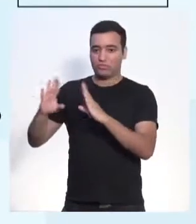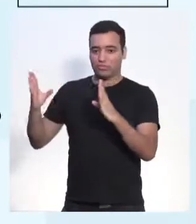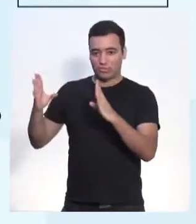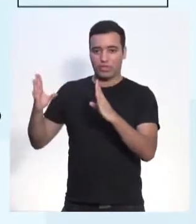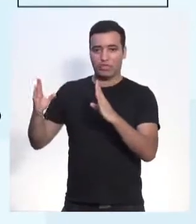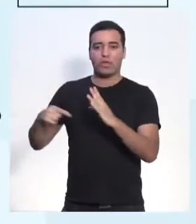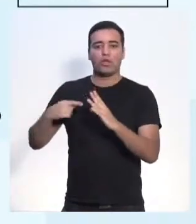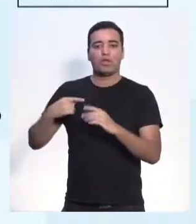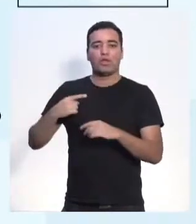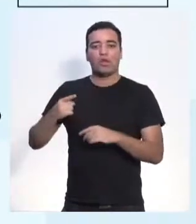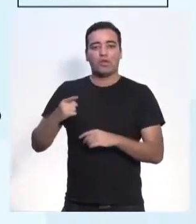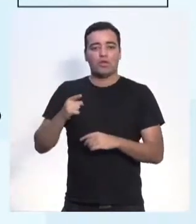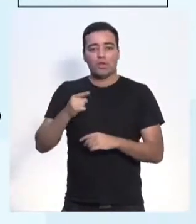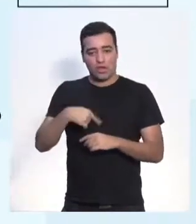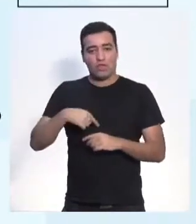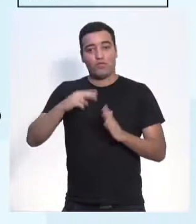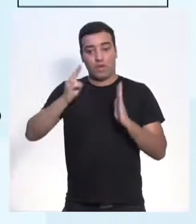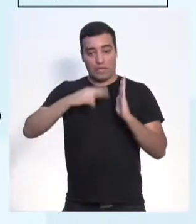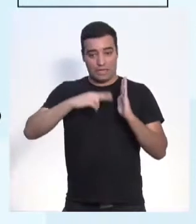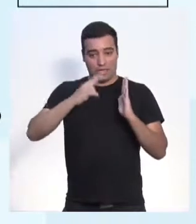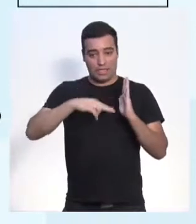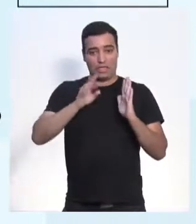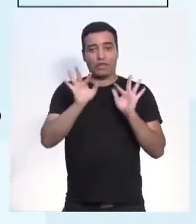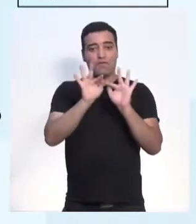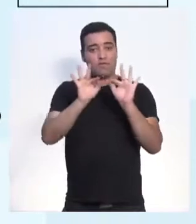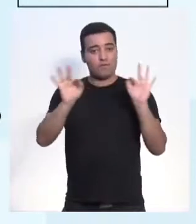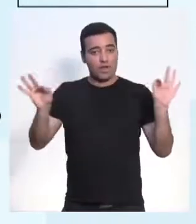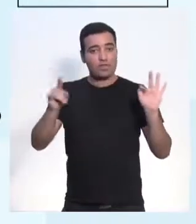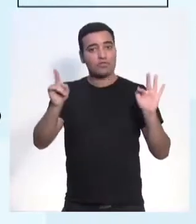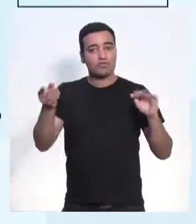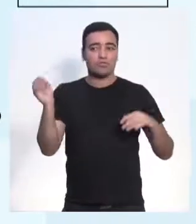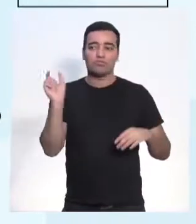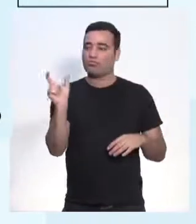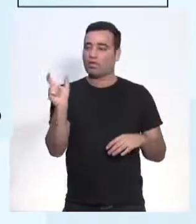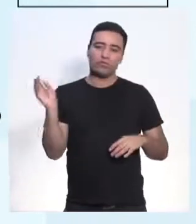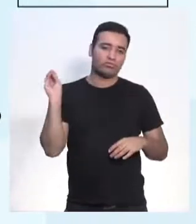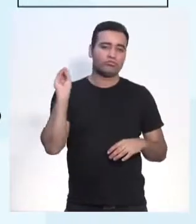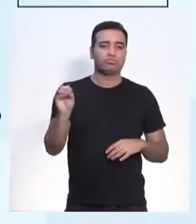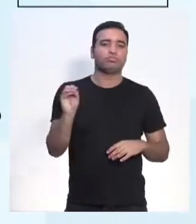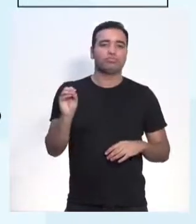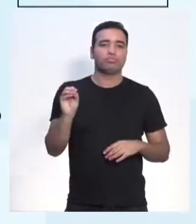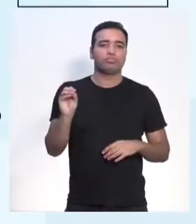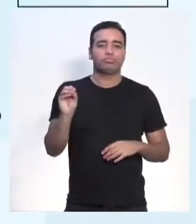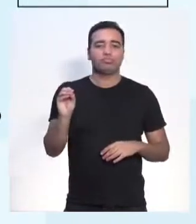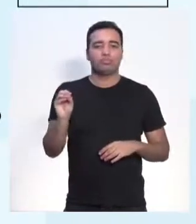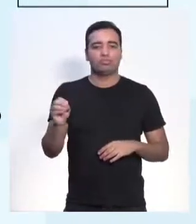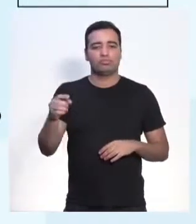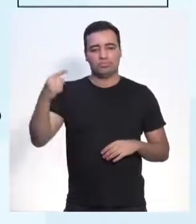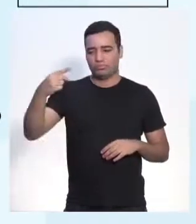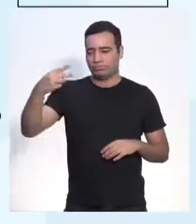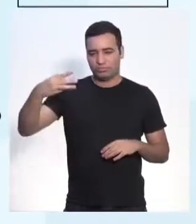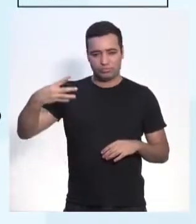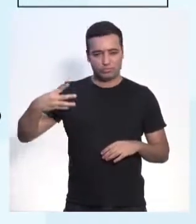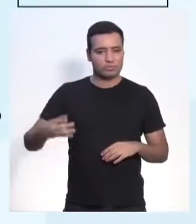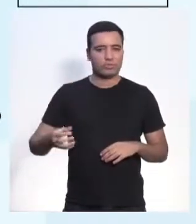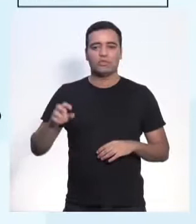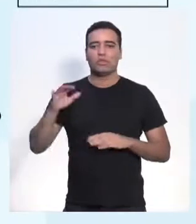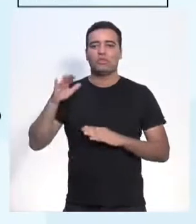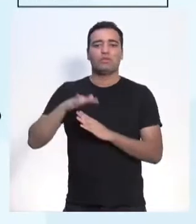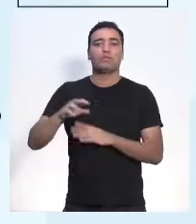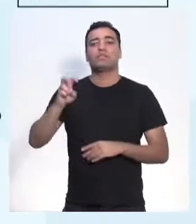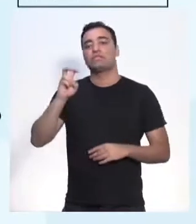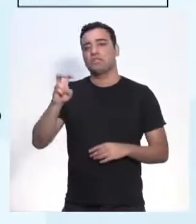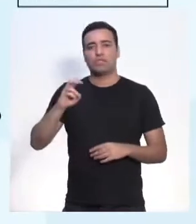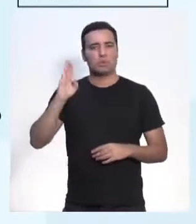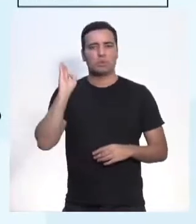vou lendo as frases para vocês, e enquanto eu vou lendo você já coloca já coloca qual é. Coloquem todas as respostas de uma vez